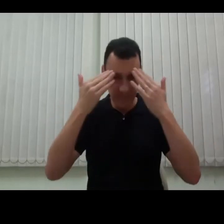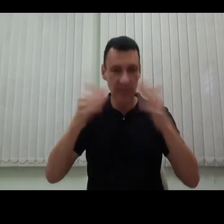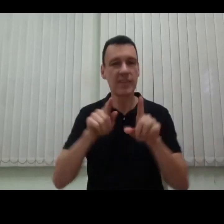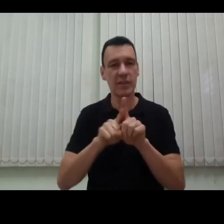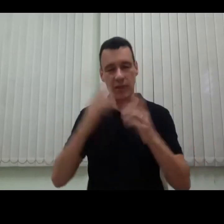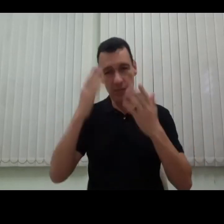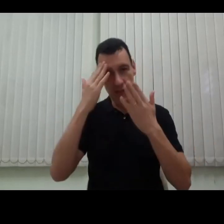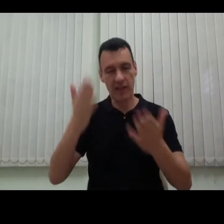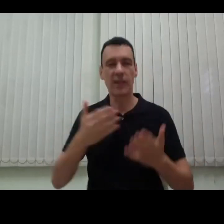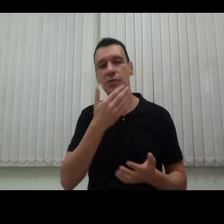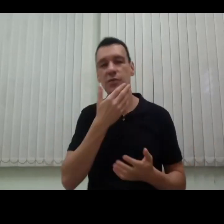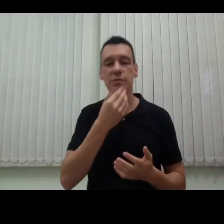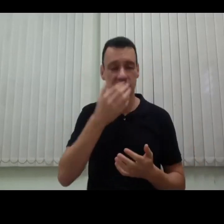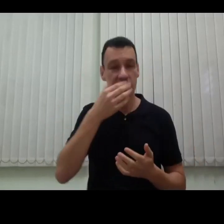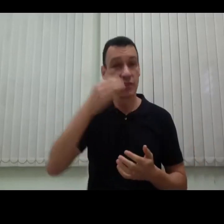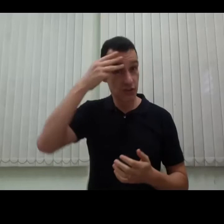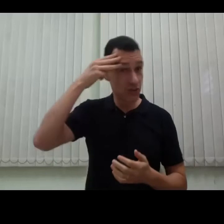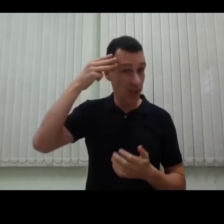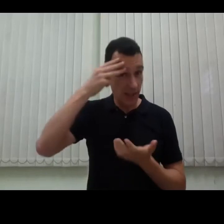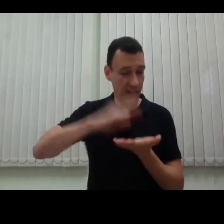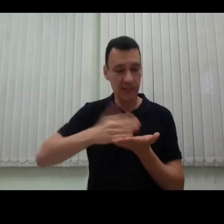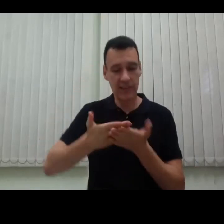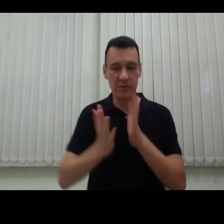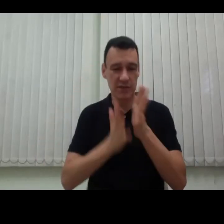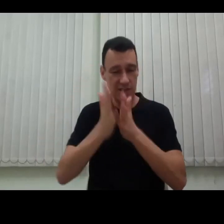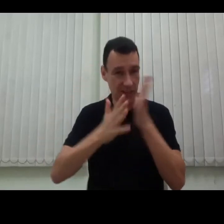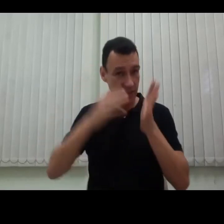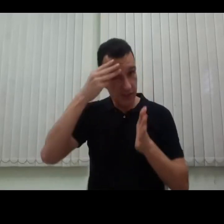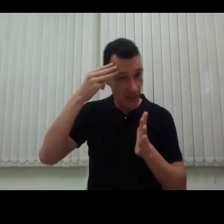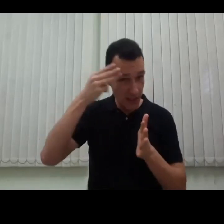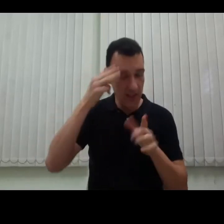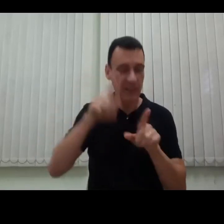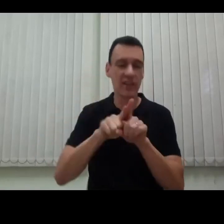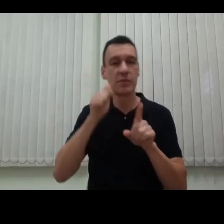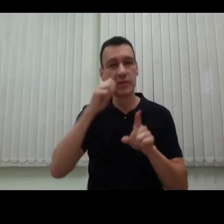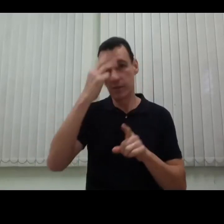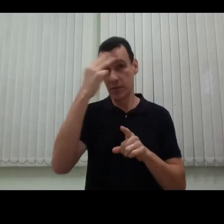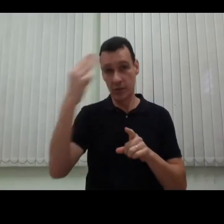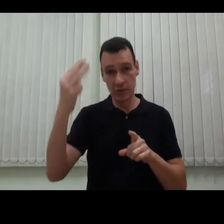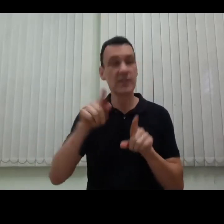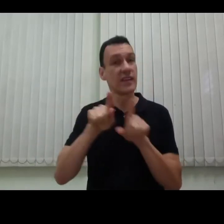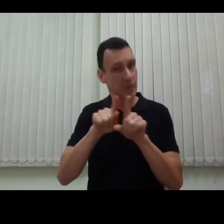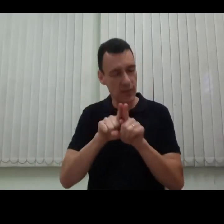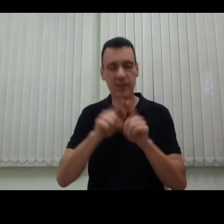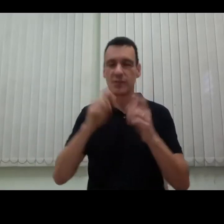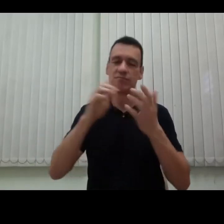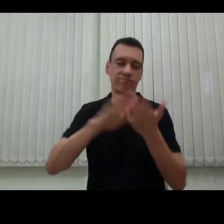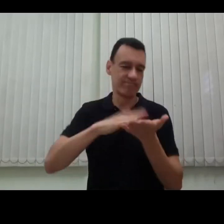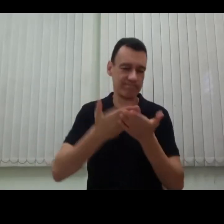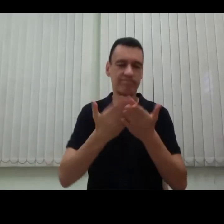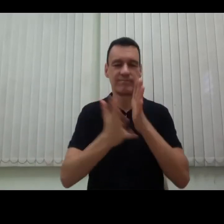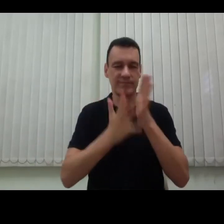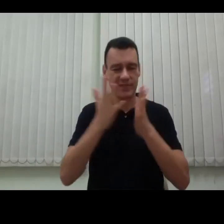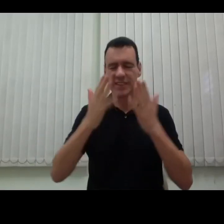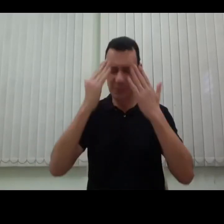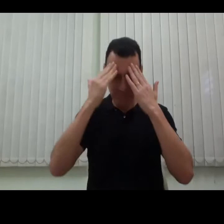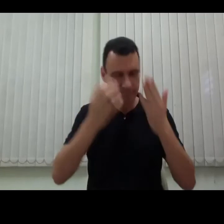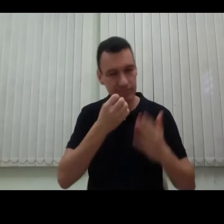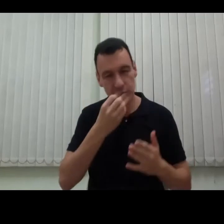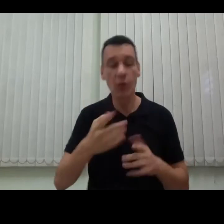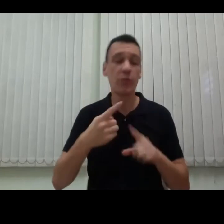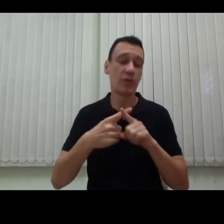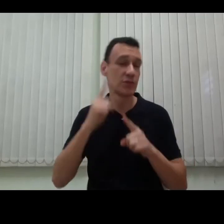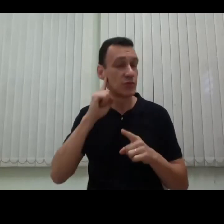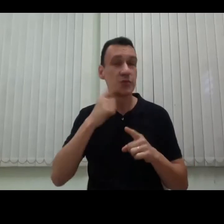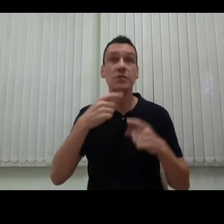Charles e a Mildes, muito importante também que a gente tenha essa possibilidade de chegar às pessoas que precisam da